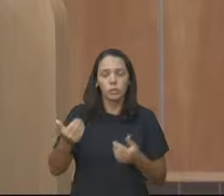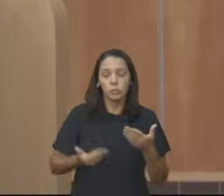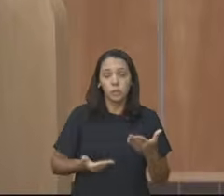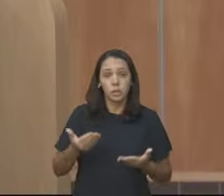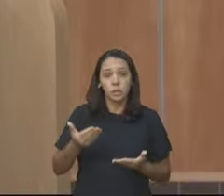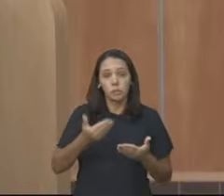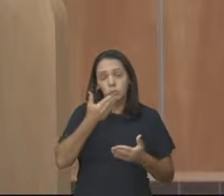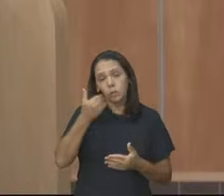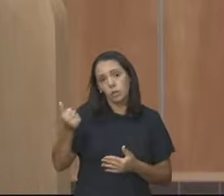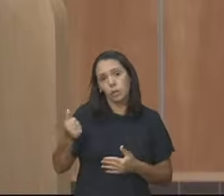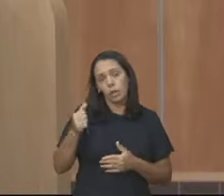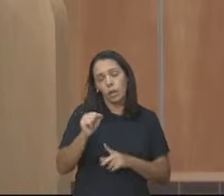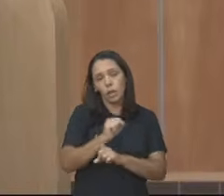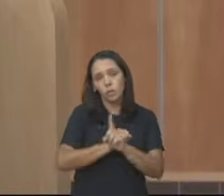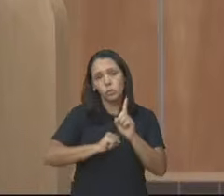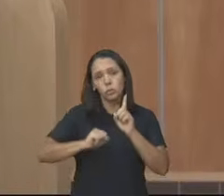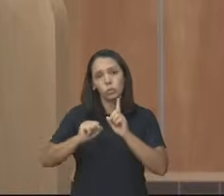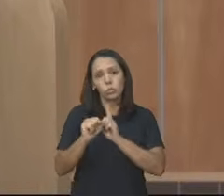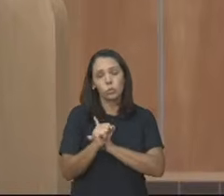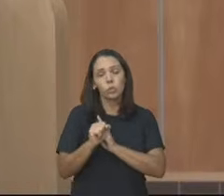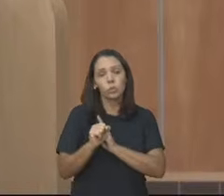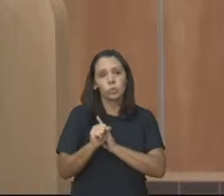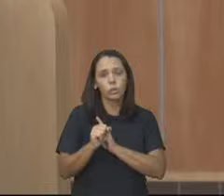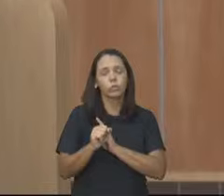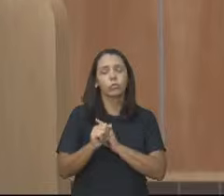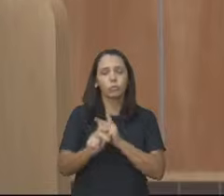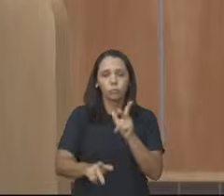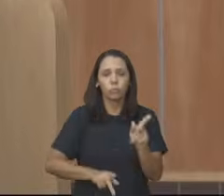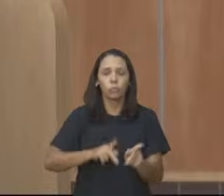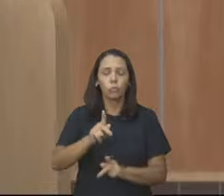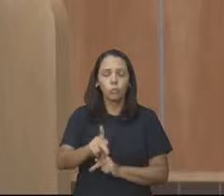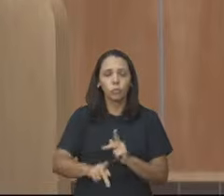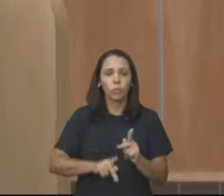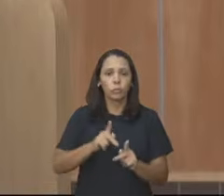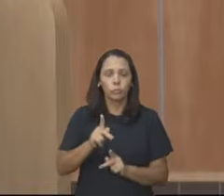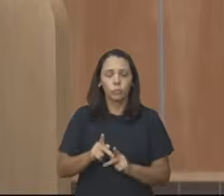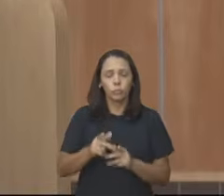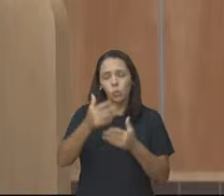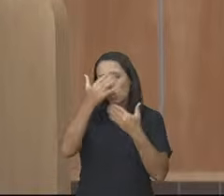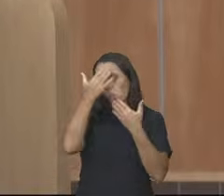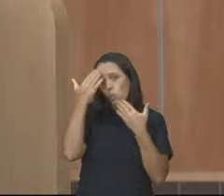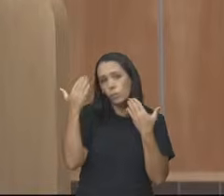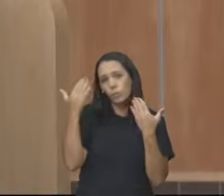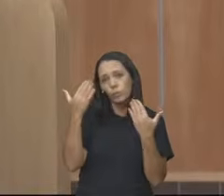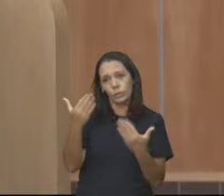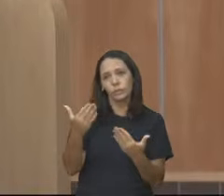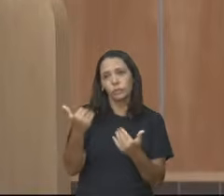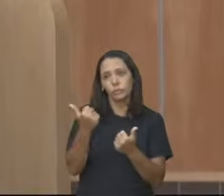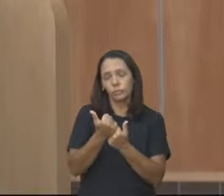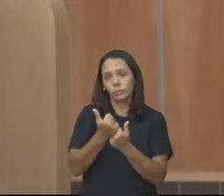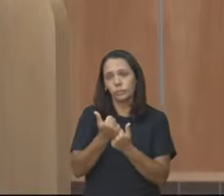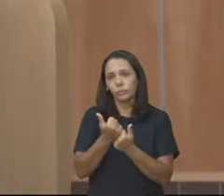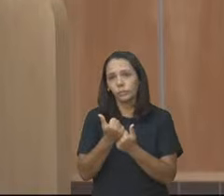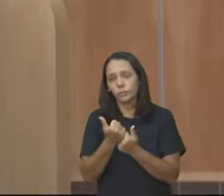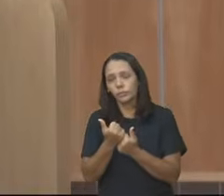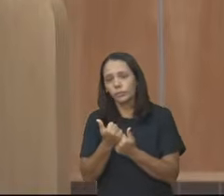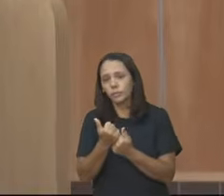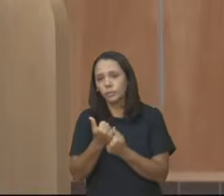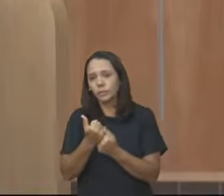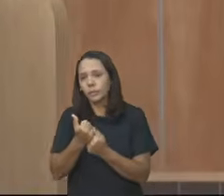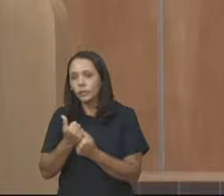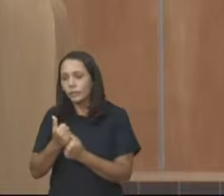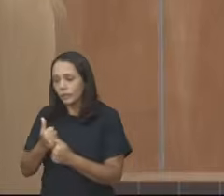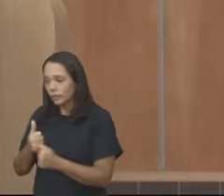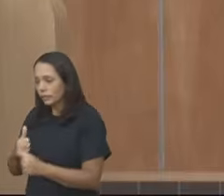melhor a nossa sociedade e a nossa população. Então, obrigado por serem esse braço. Obrigado por